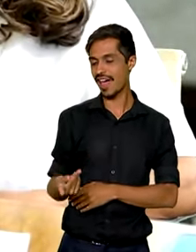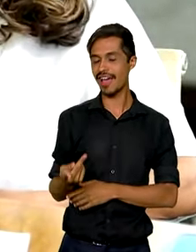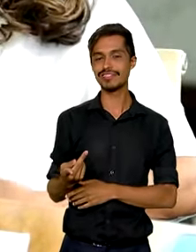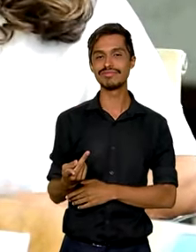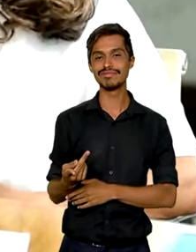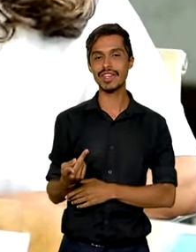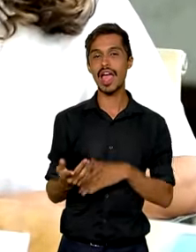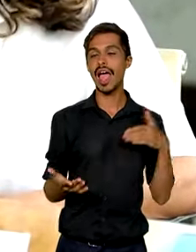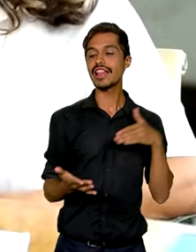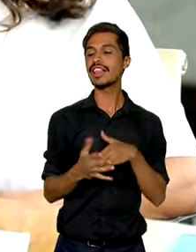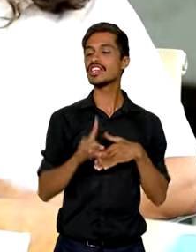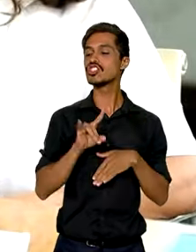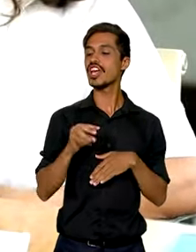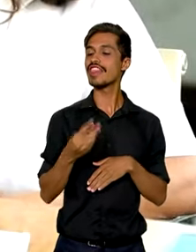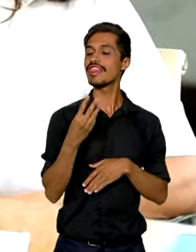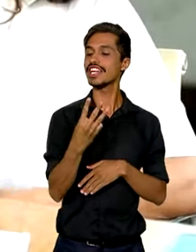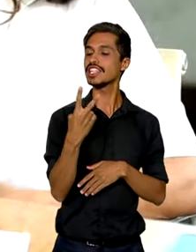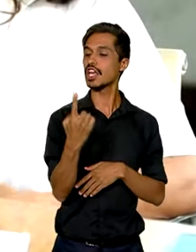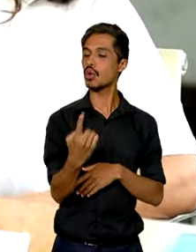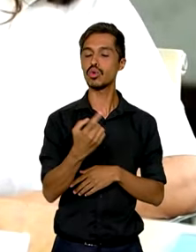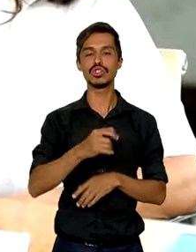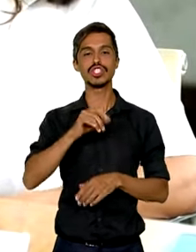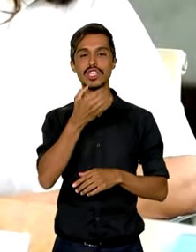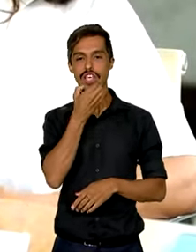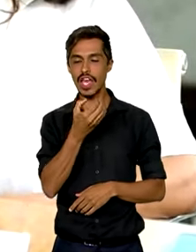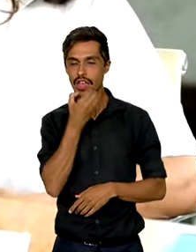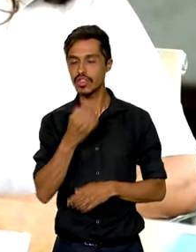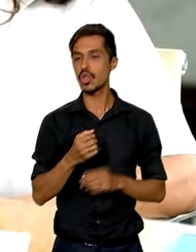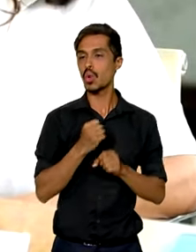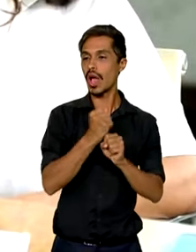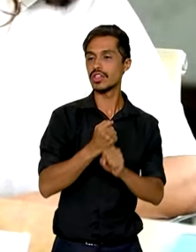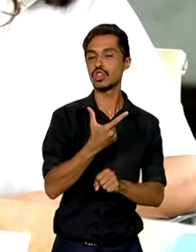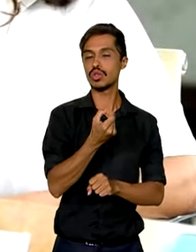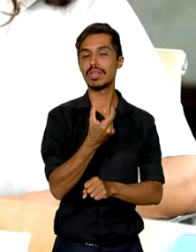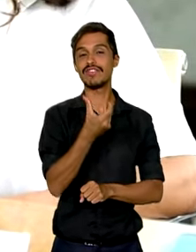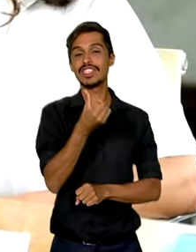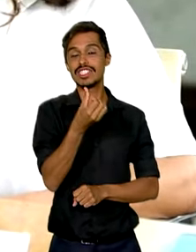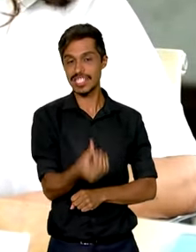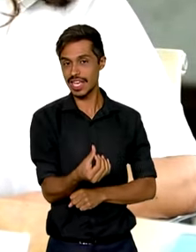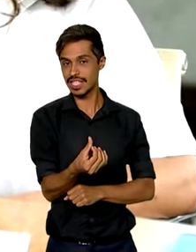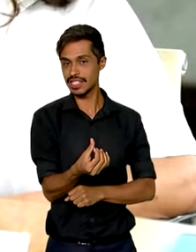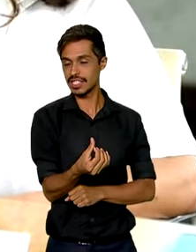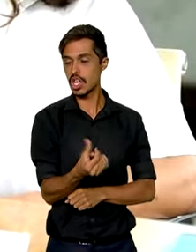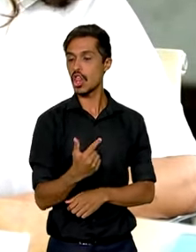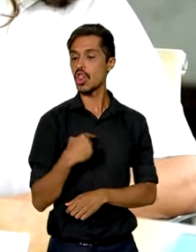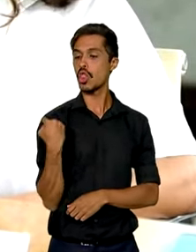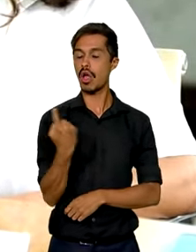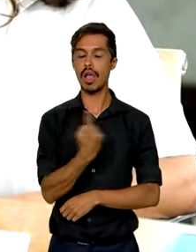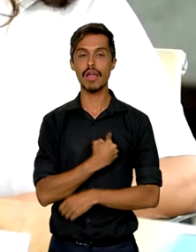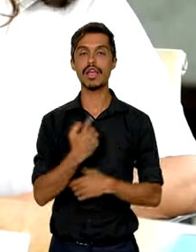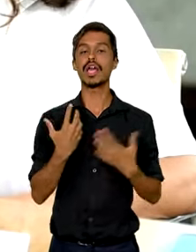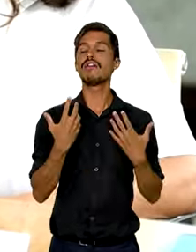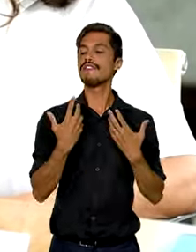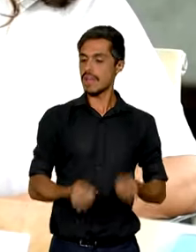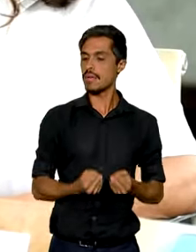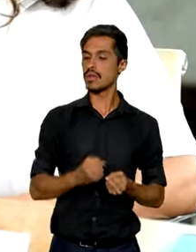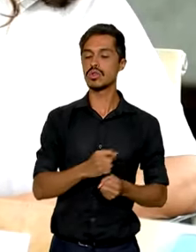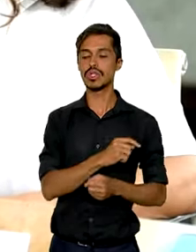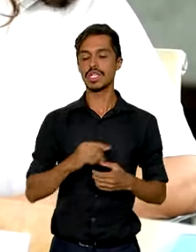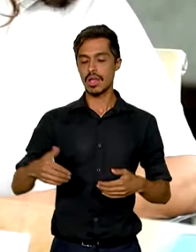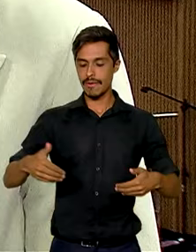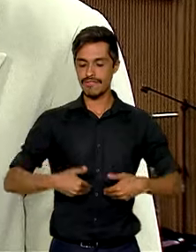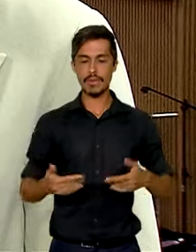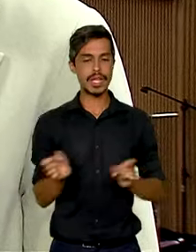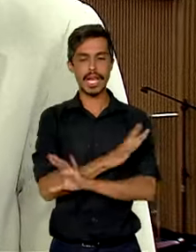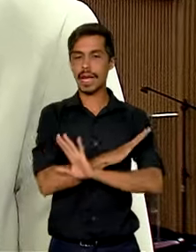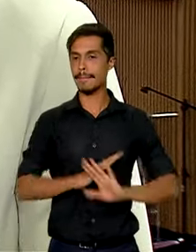até dia 31 de Dezembro de 202 se nós vamos acabar com a fome nesse